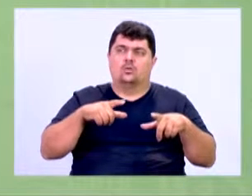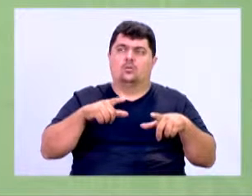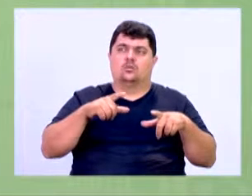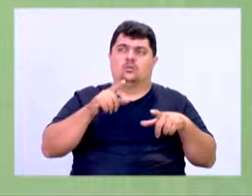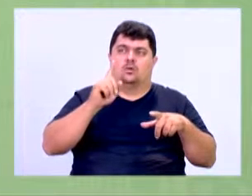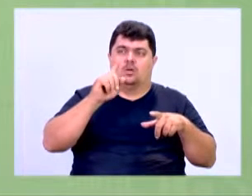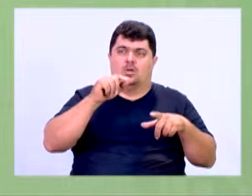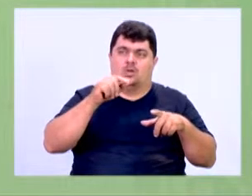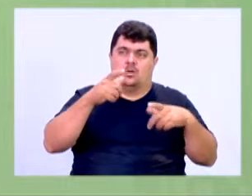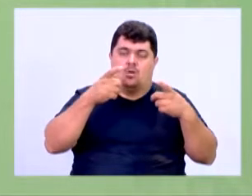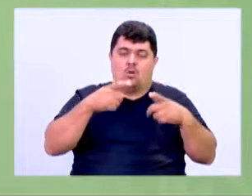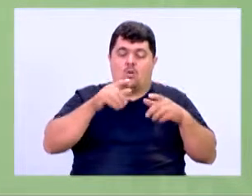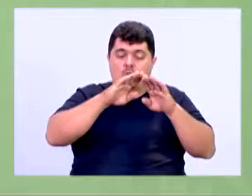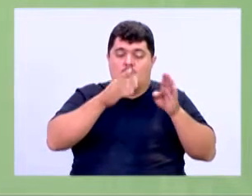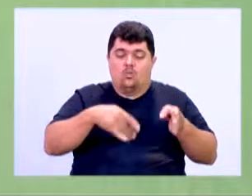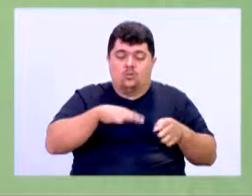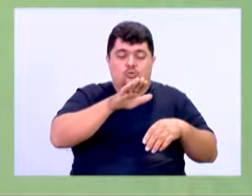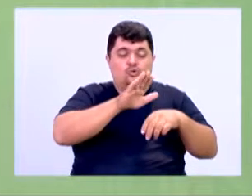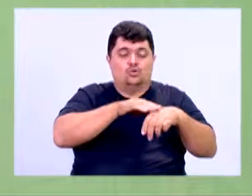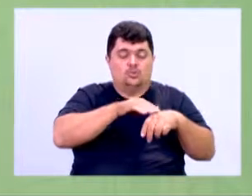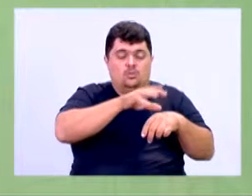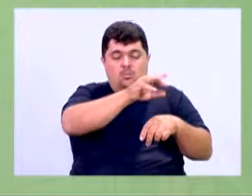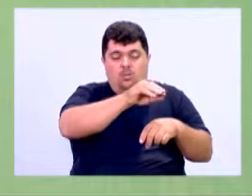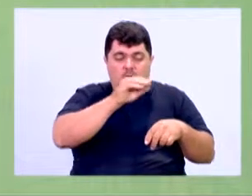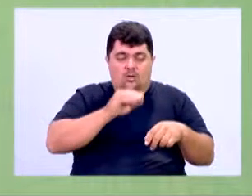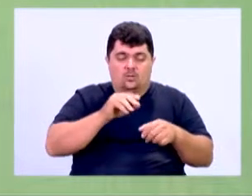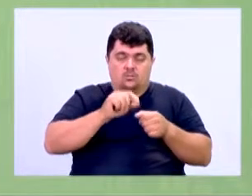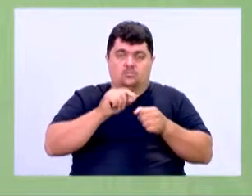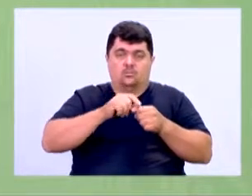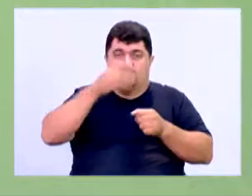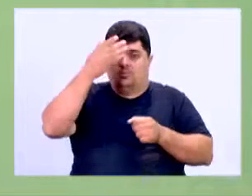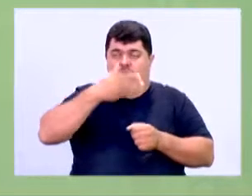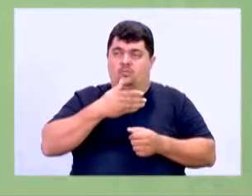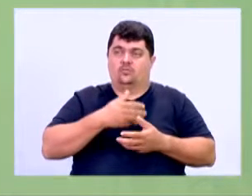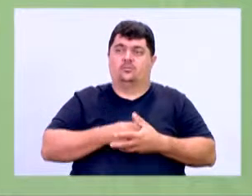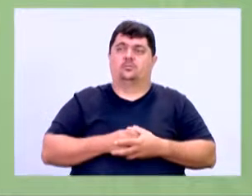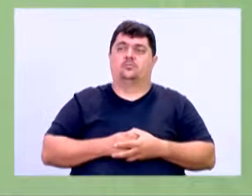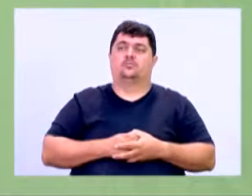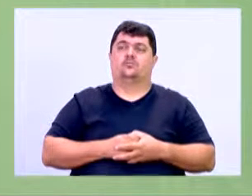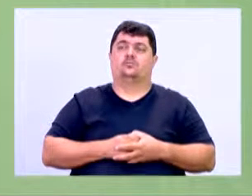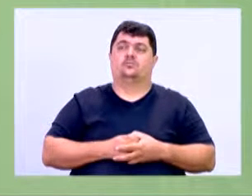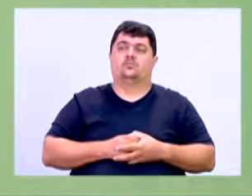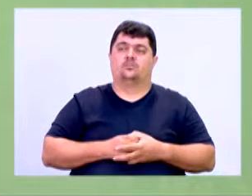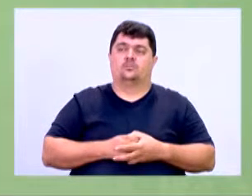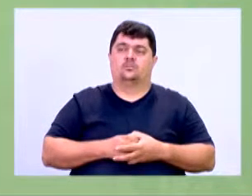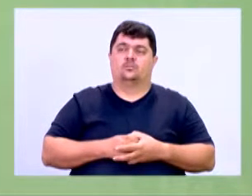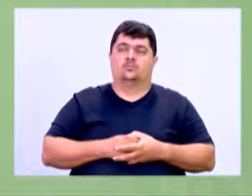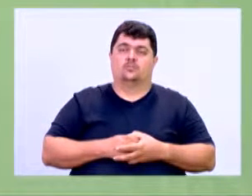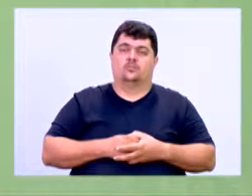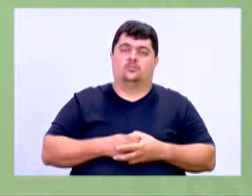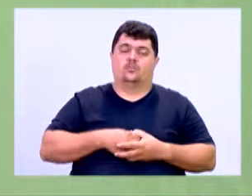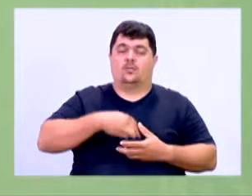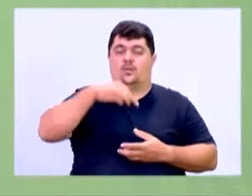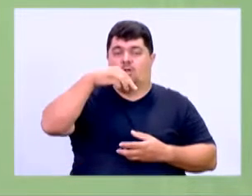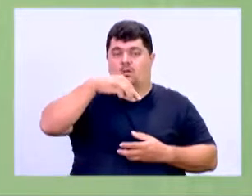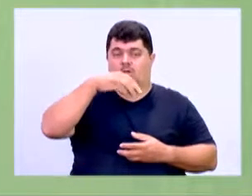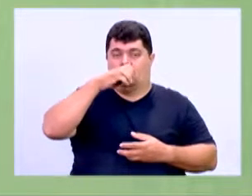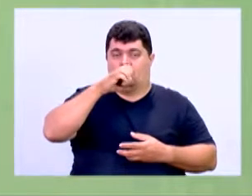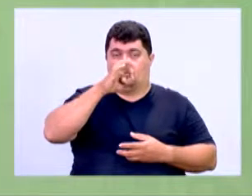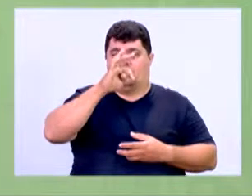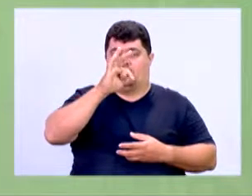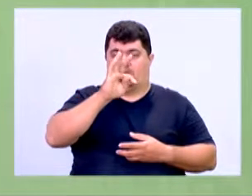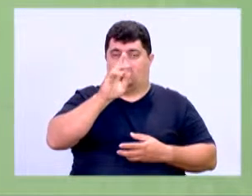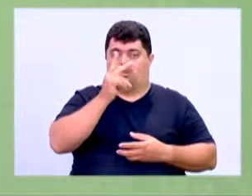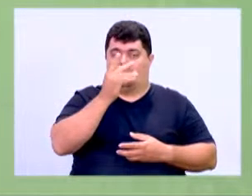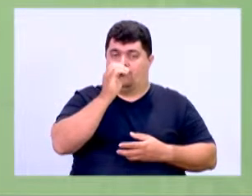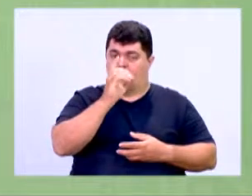é o arquivo no servidor que será chamado. Isso varia conforme o que vocês criarem. O nome que vocês criarem.